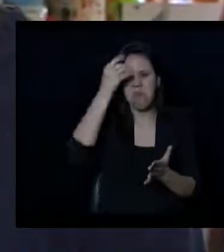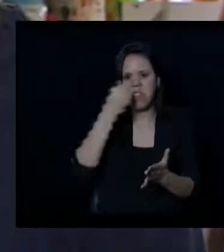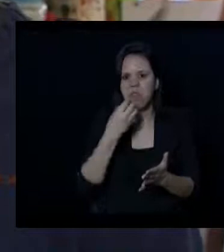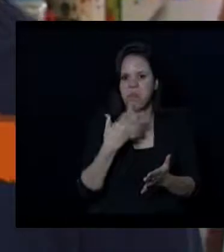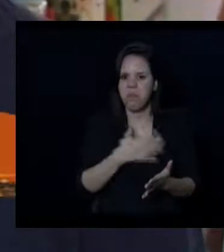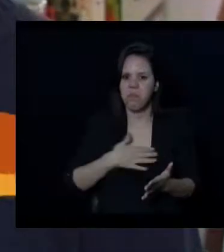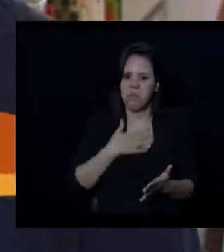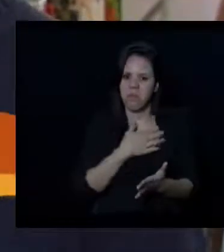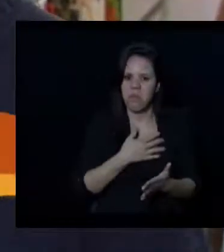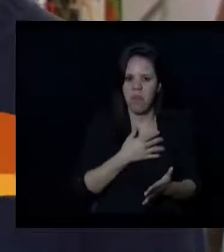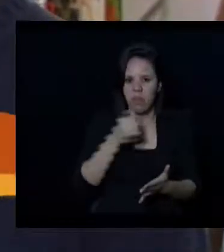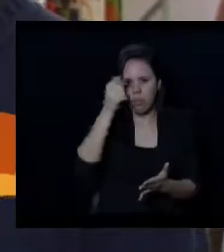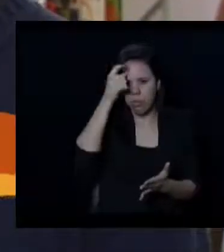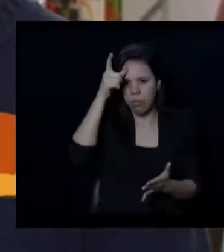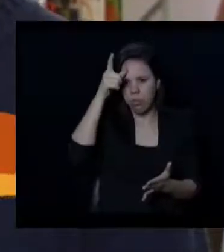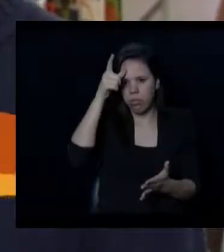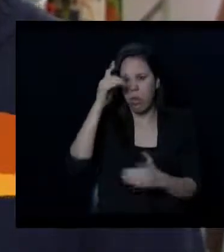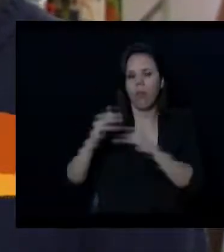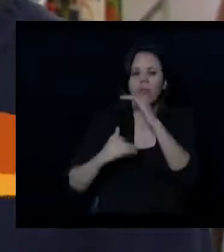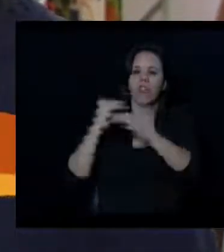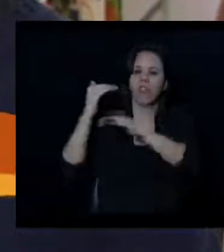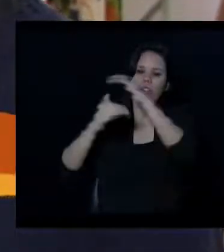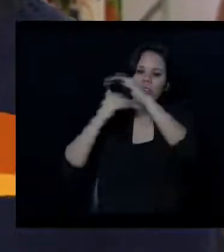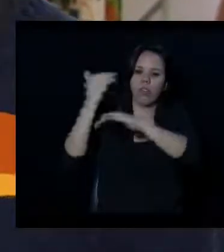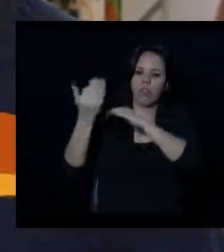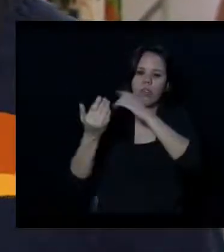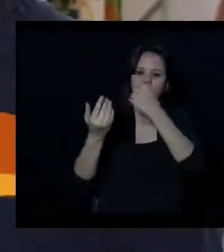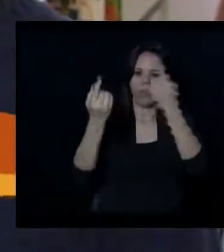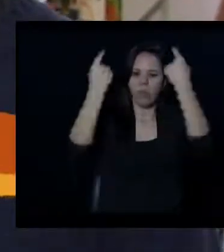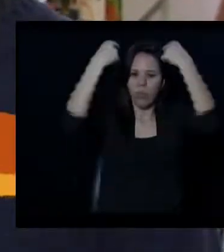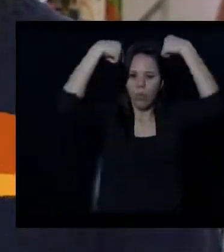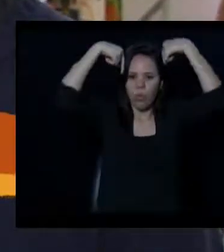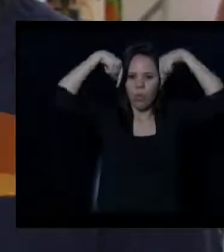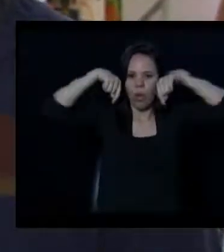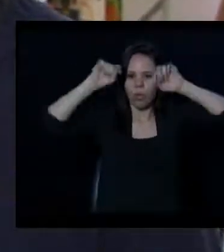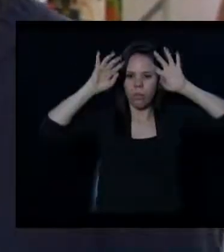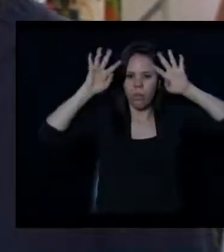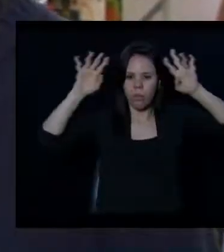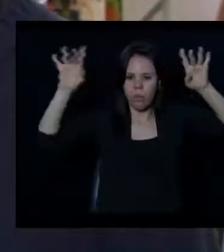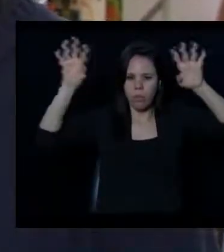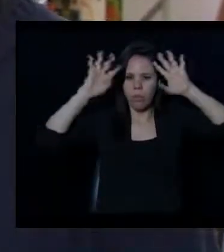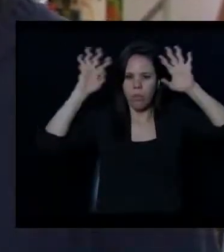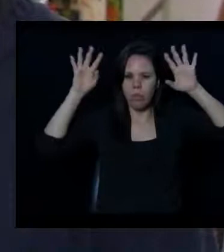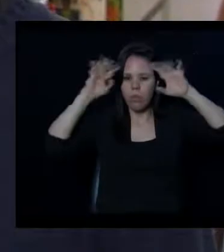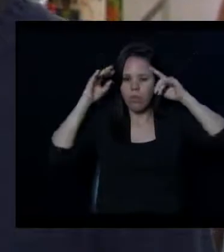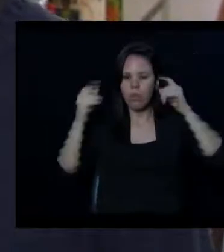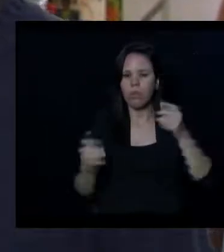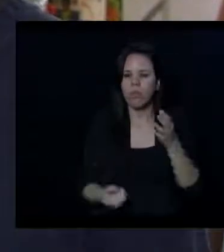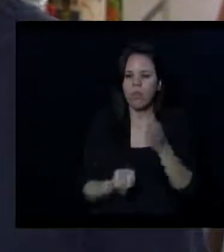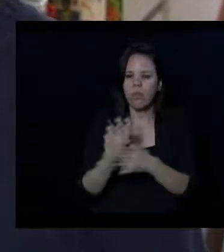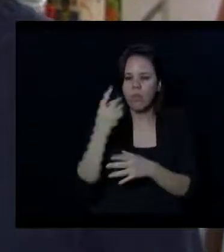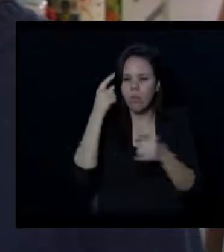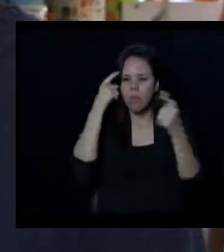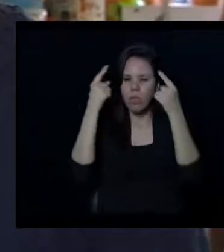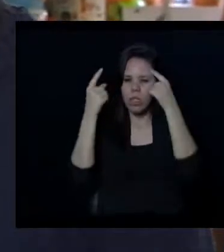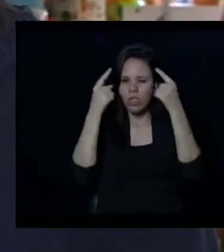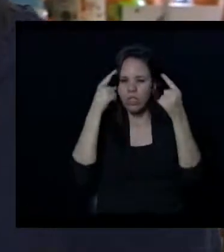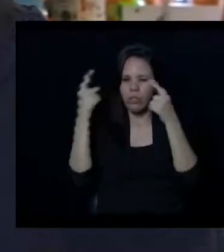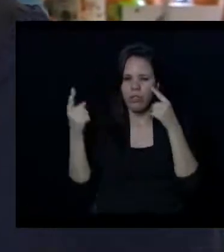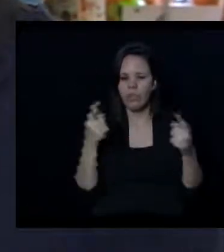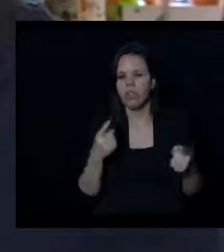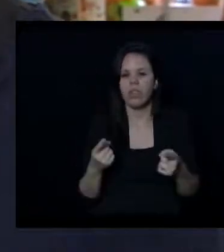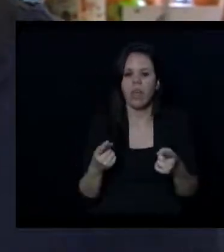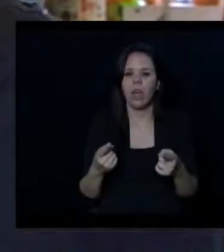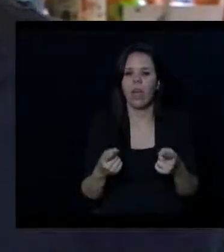a leitura porque ela desenvolve o mundo interior, a imaginação, a criatividade, o argumento, né? A leitura